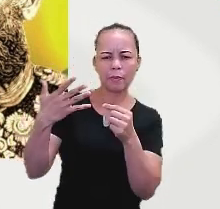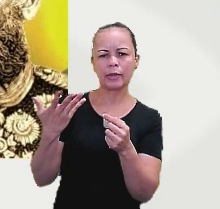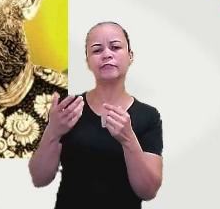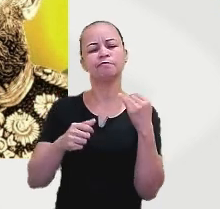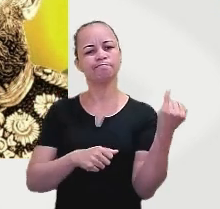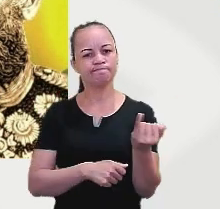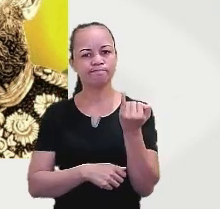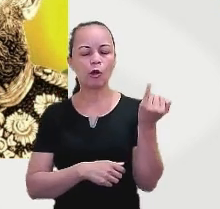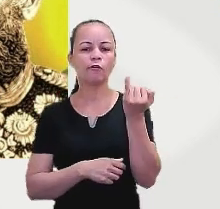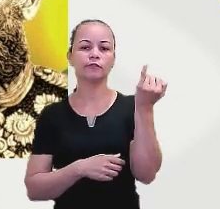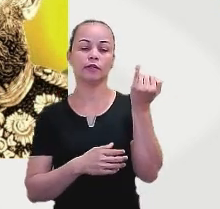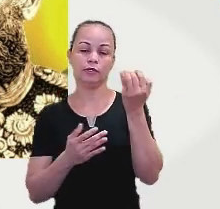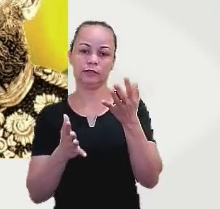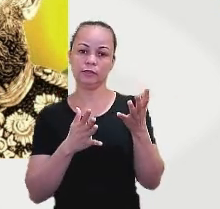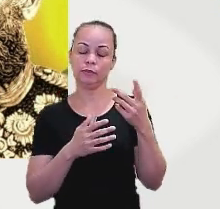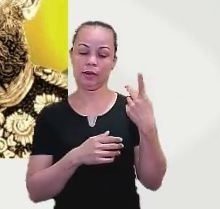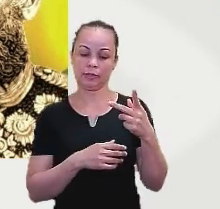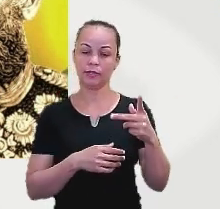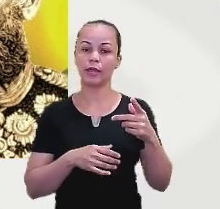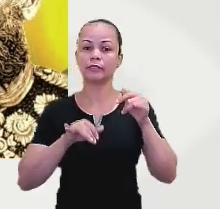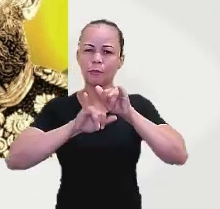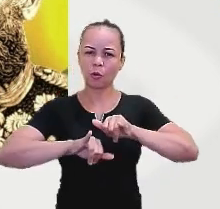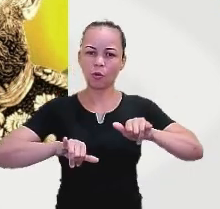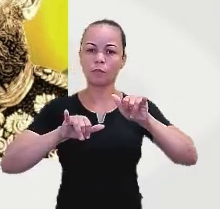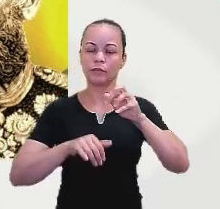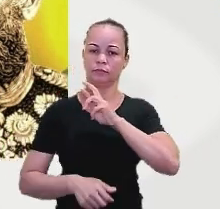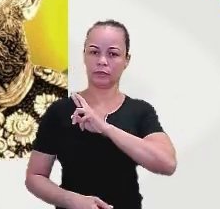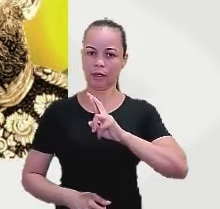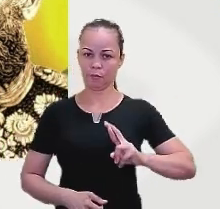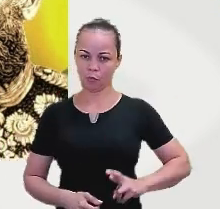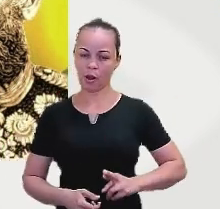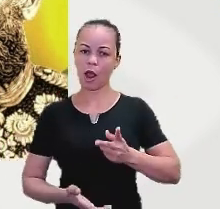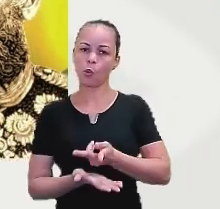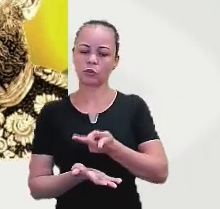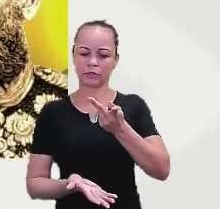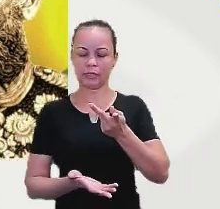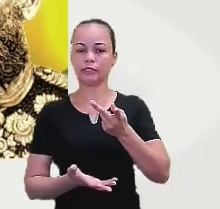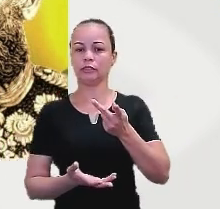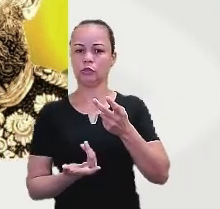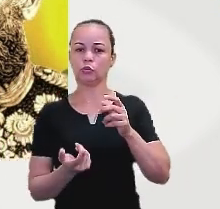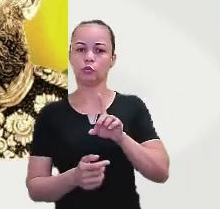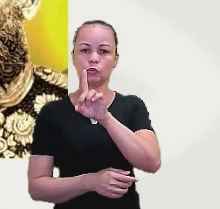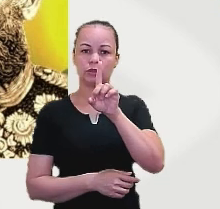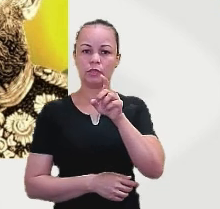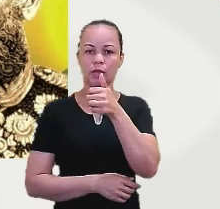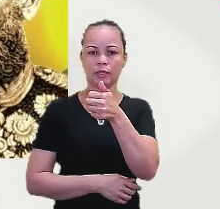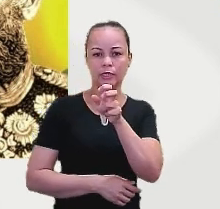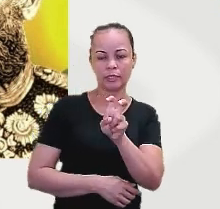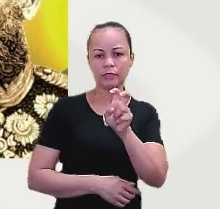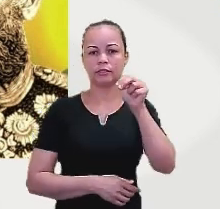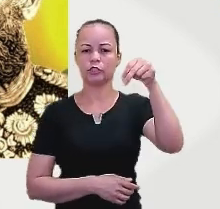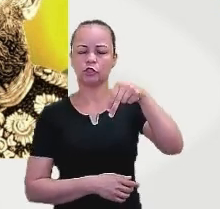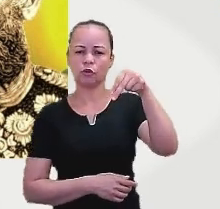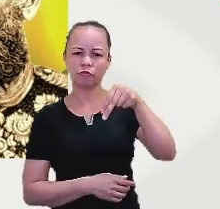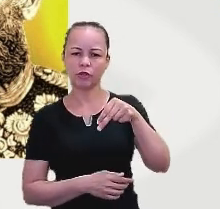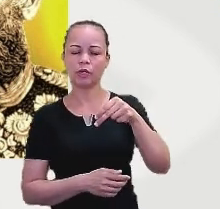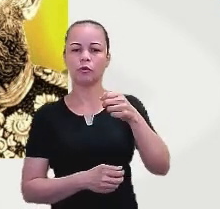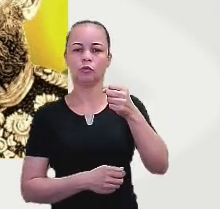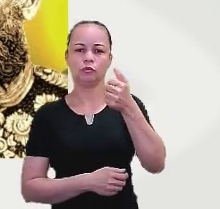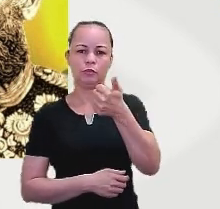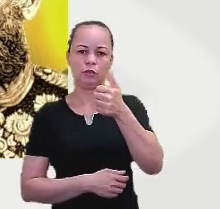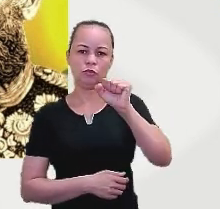para que a proclamação da República acontecesse lá em 15 de novembro de 1889.